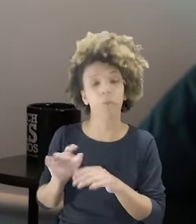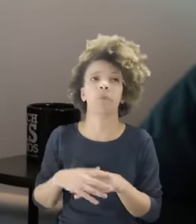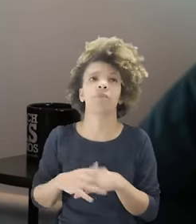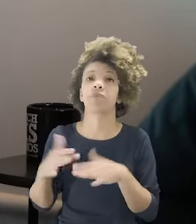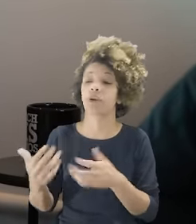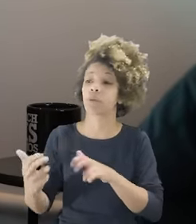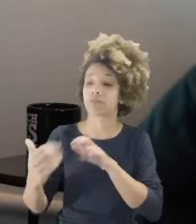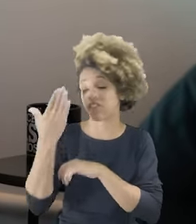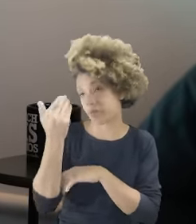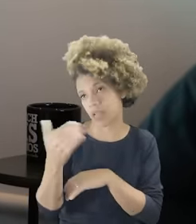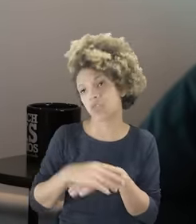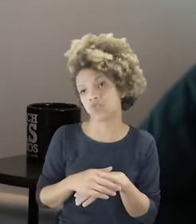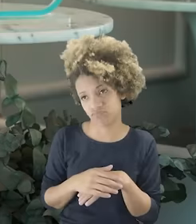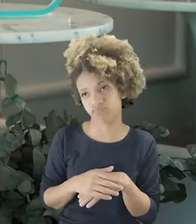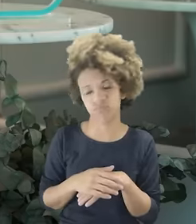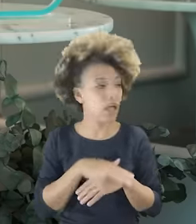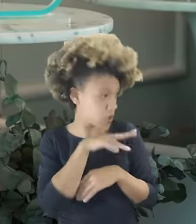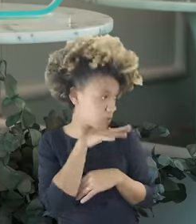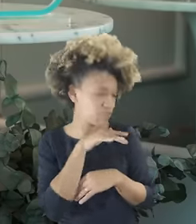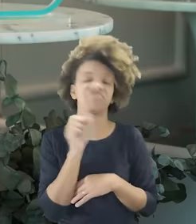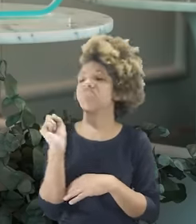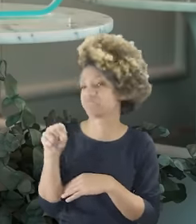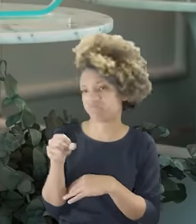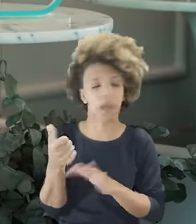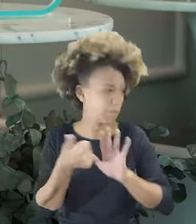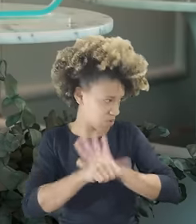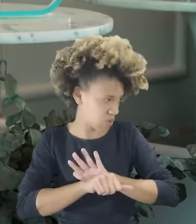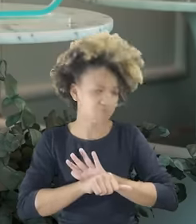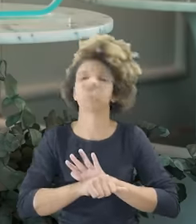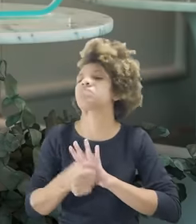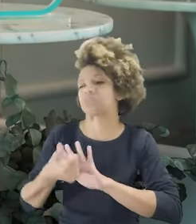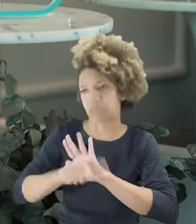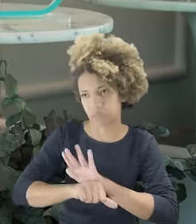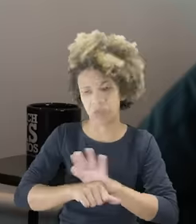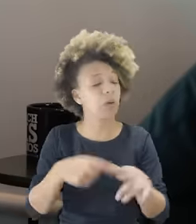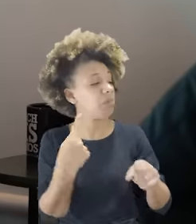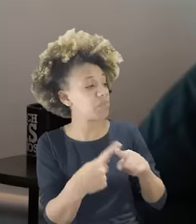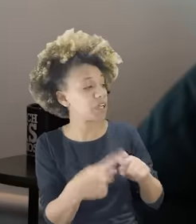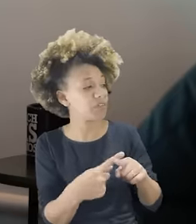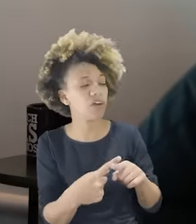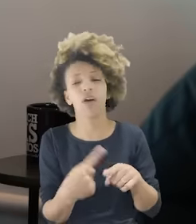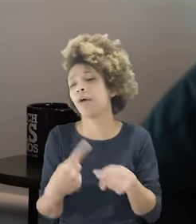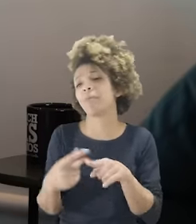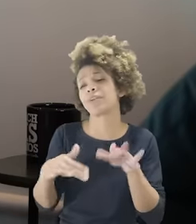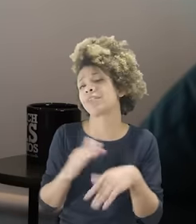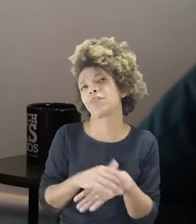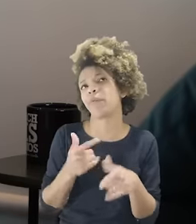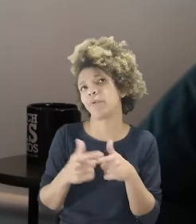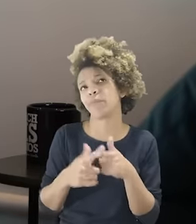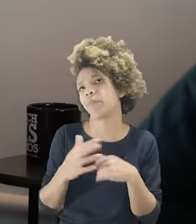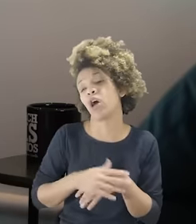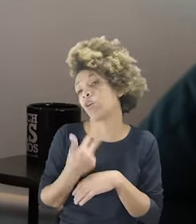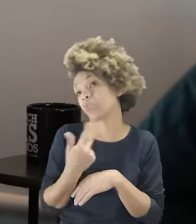quando eu atendo famoso celebridades é ruim é ruim é pior é pior porque Ah porque às vezes é um problema que depois